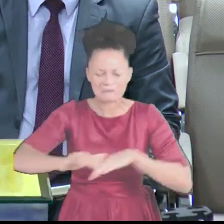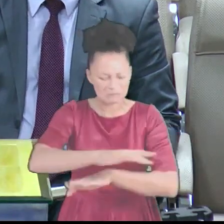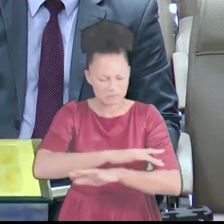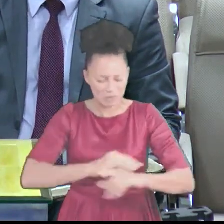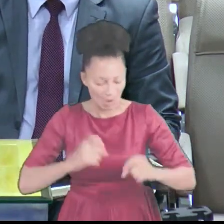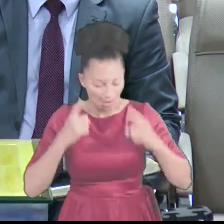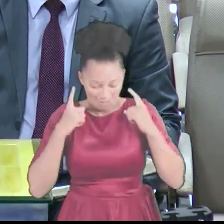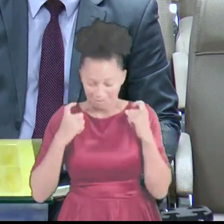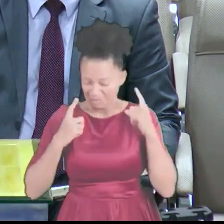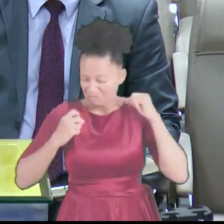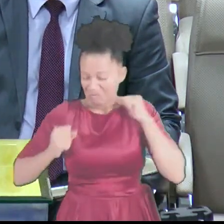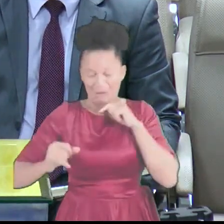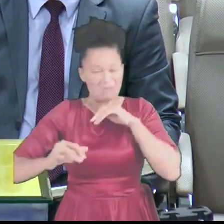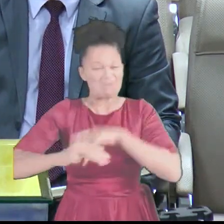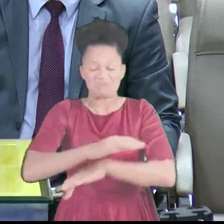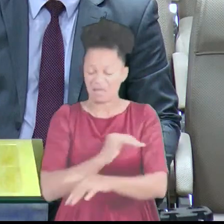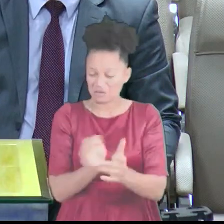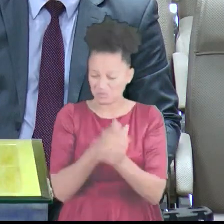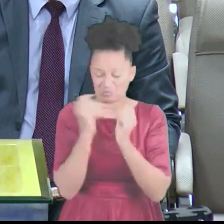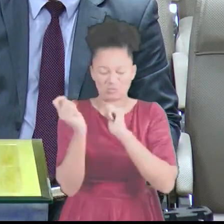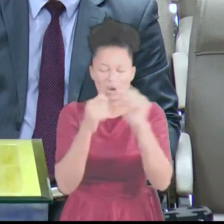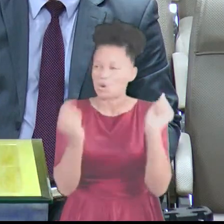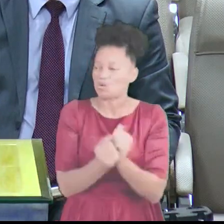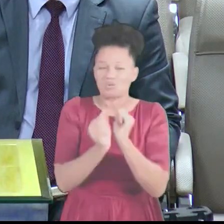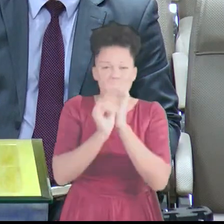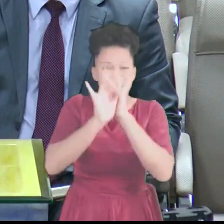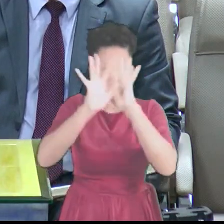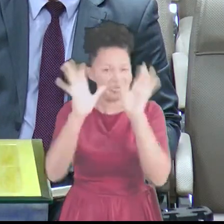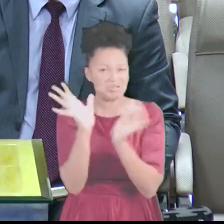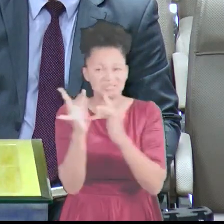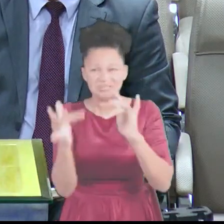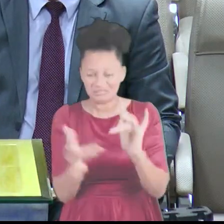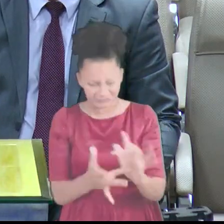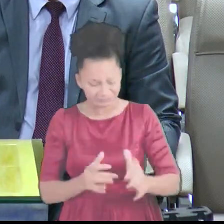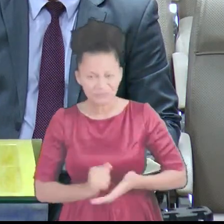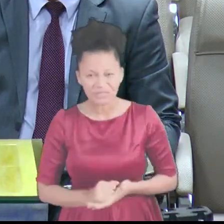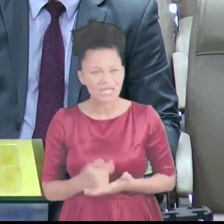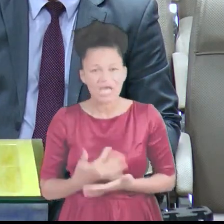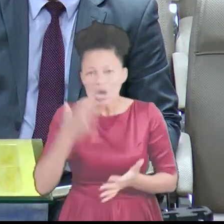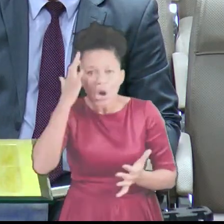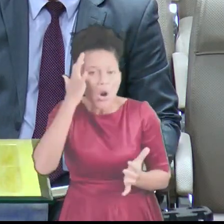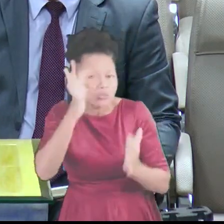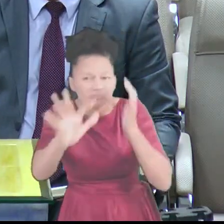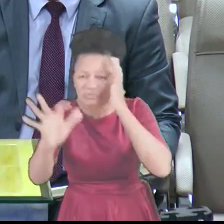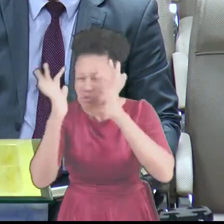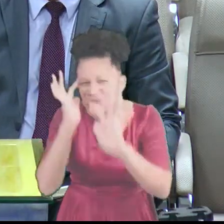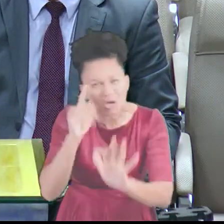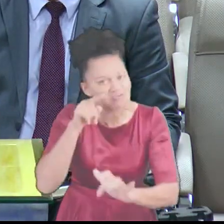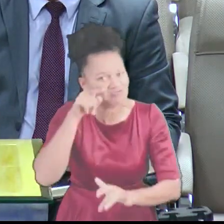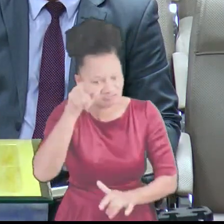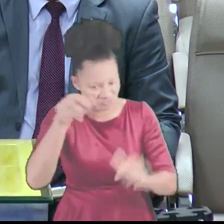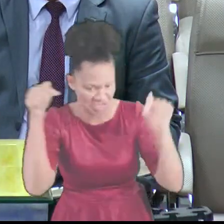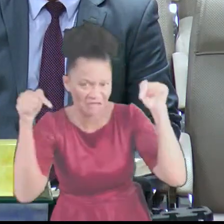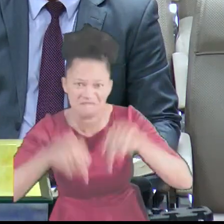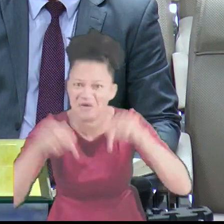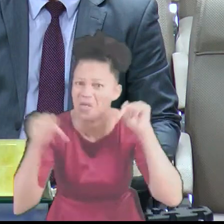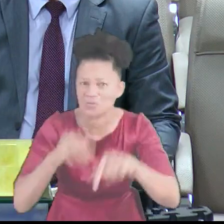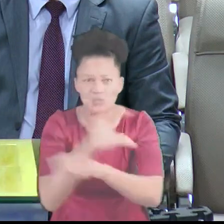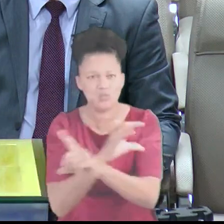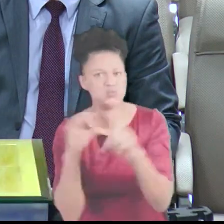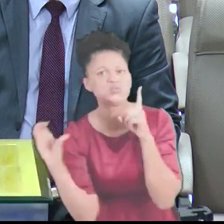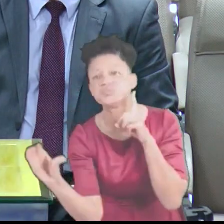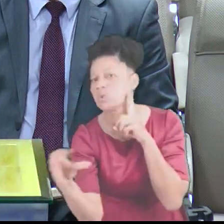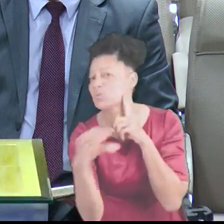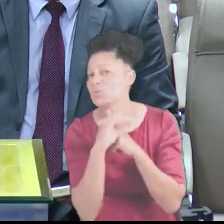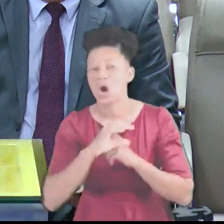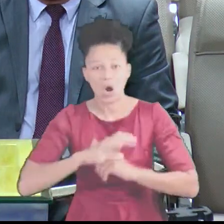Aleluia, glória a Jesus. Eu não sei se você está aqui neste culto